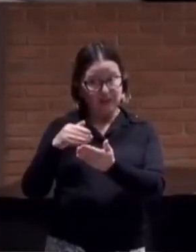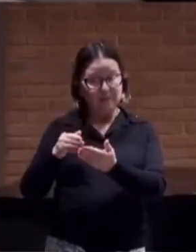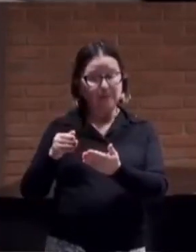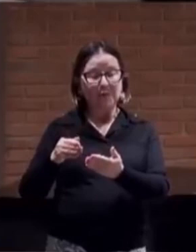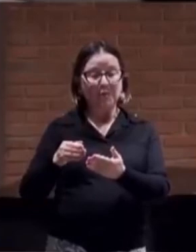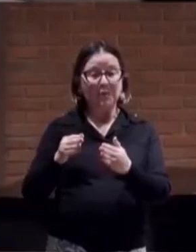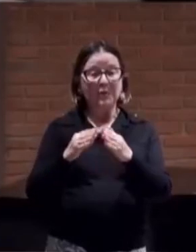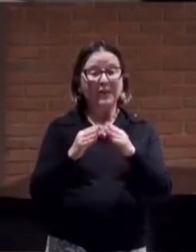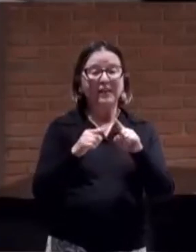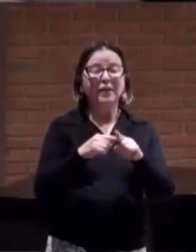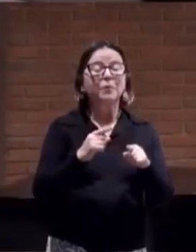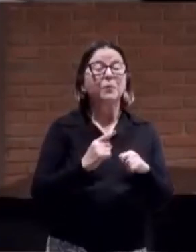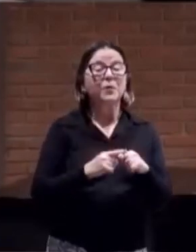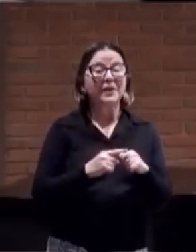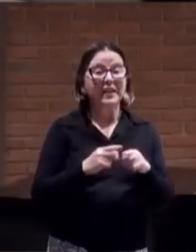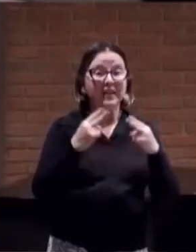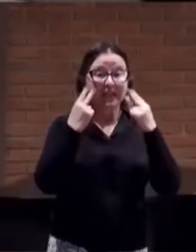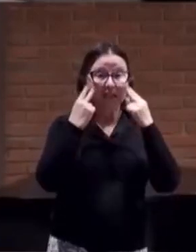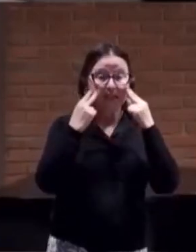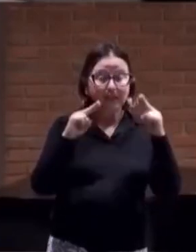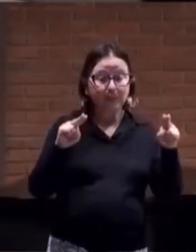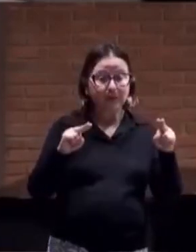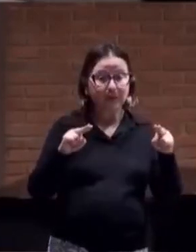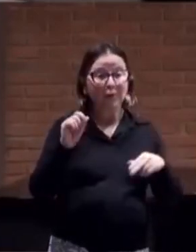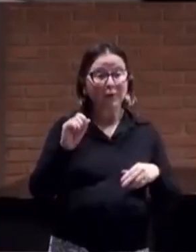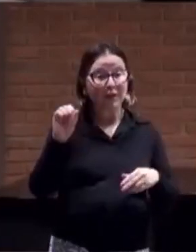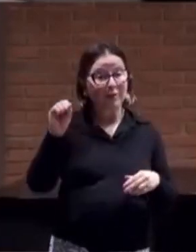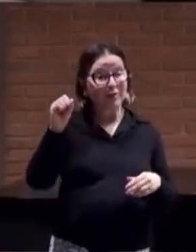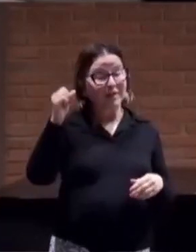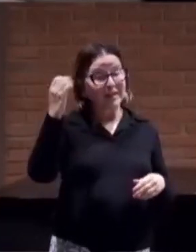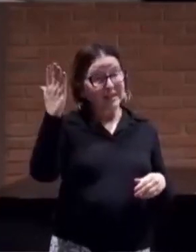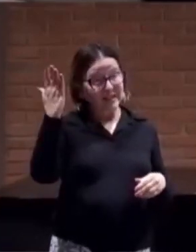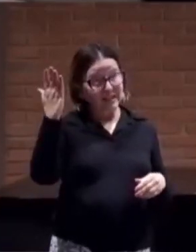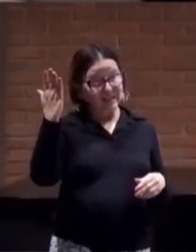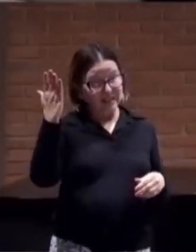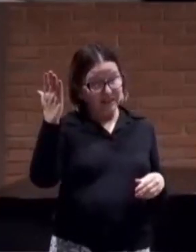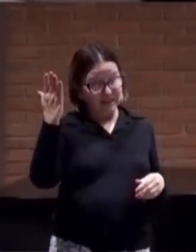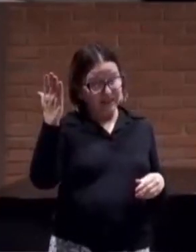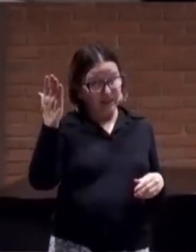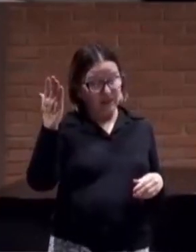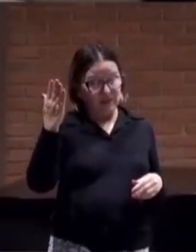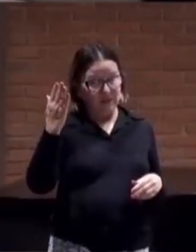tinham testemunhado o que aconteceu com o cego que Jesus curou.